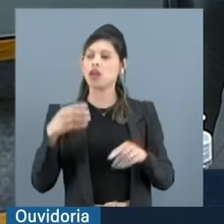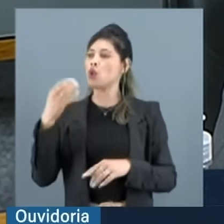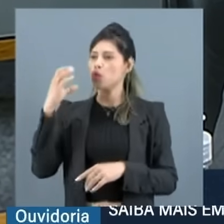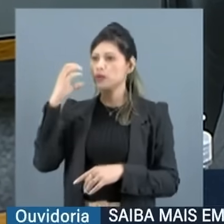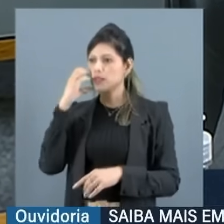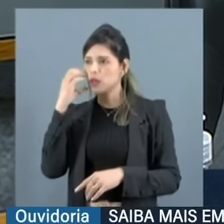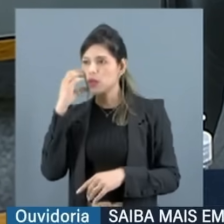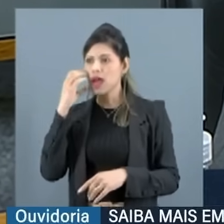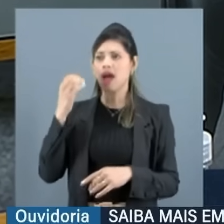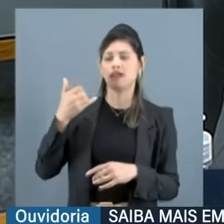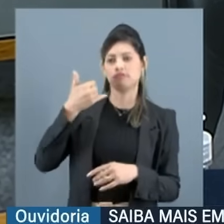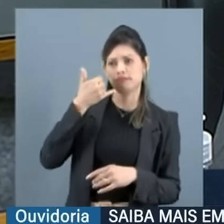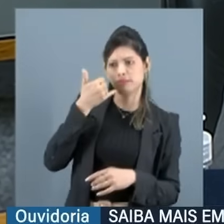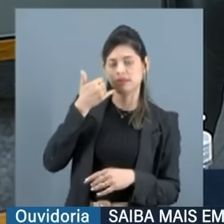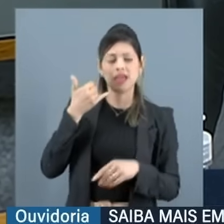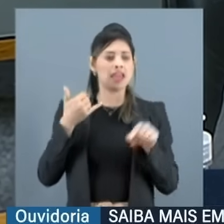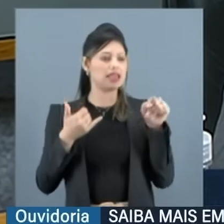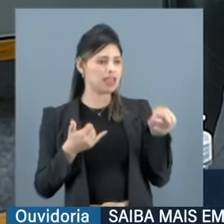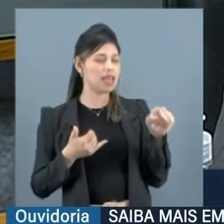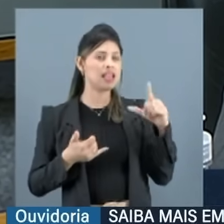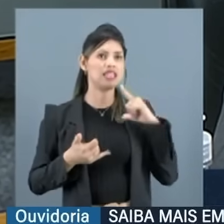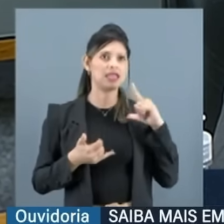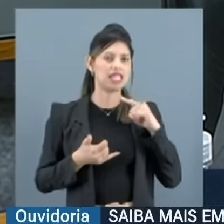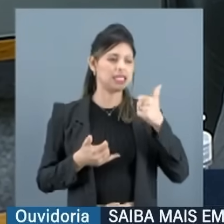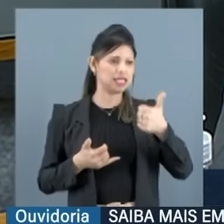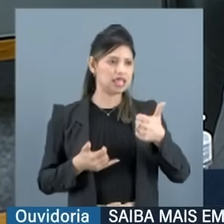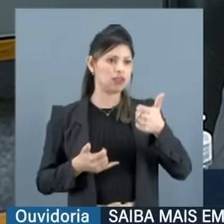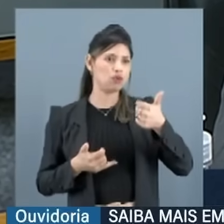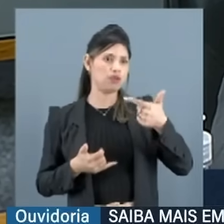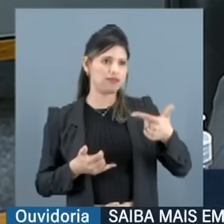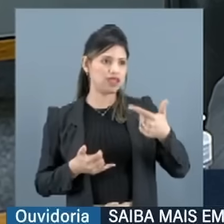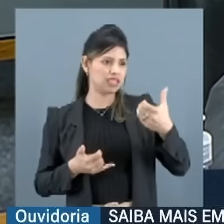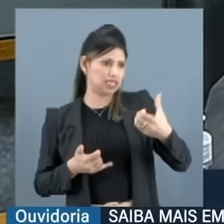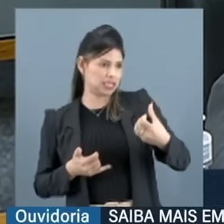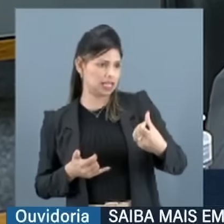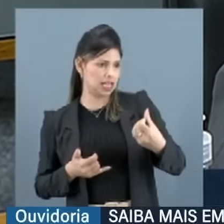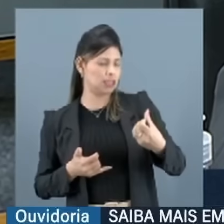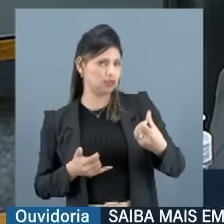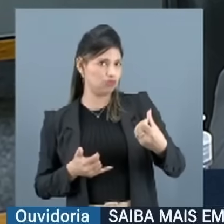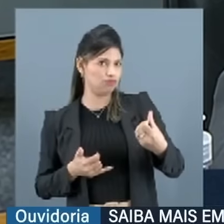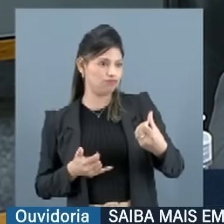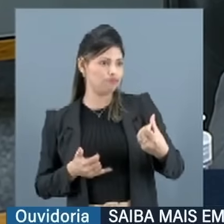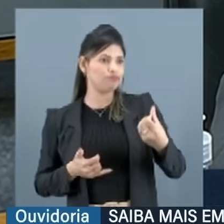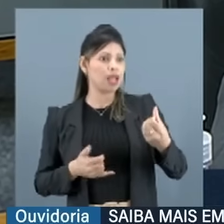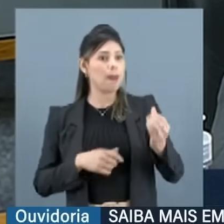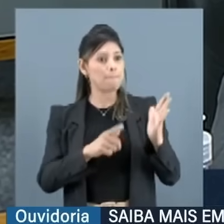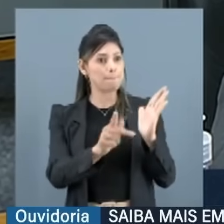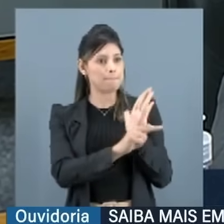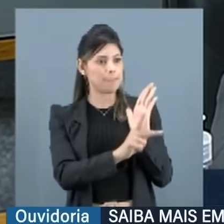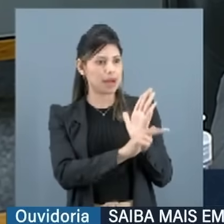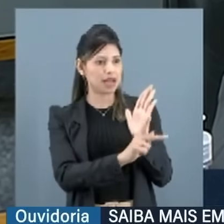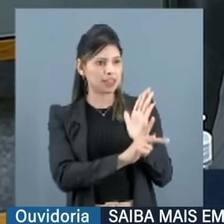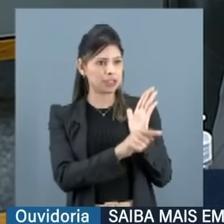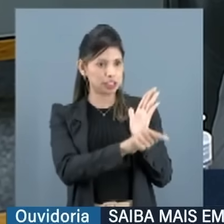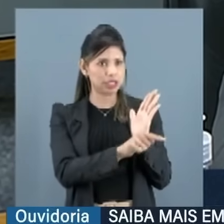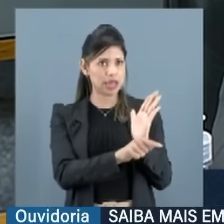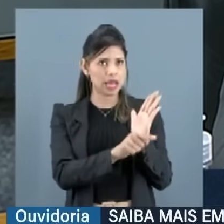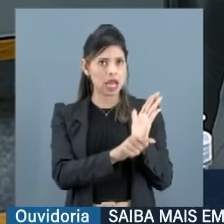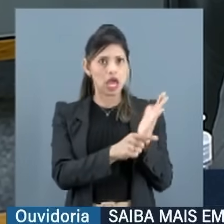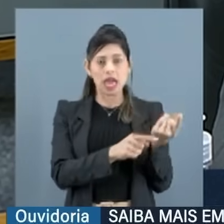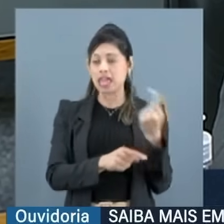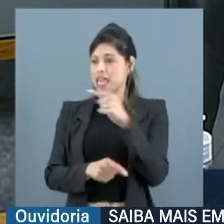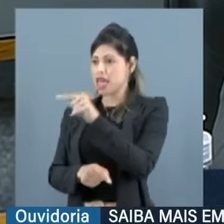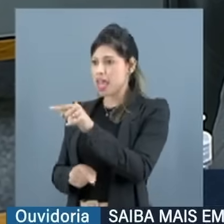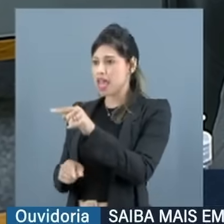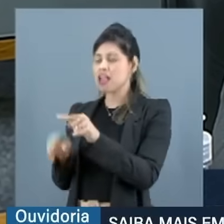tem 126 páginas de contato com o G. Dias. A gente quebra o sigilo do G. Dias, não vem absolutamente nada. Só a partir de